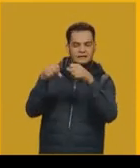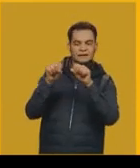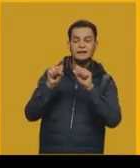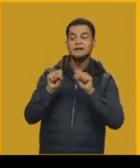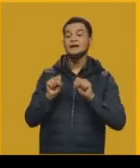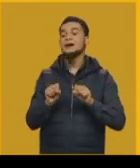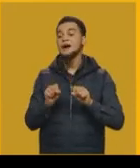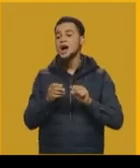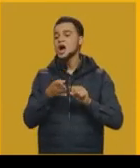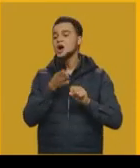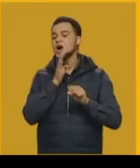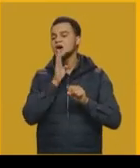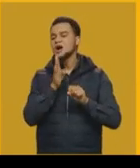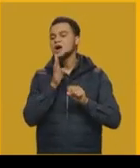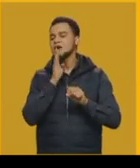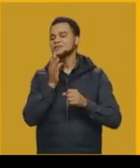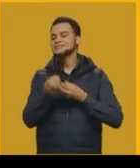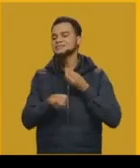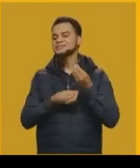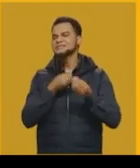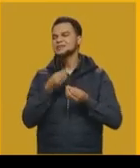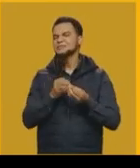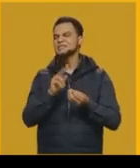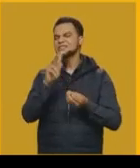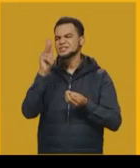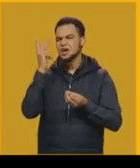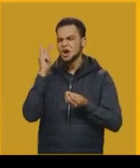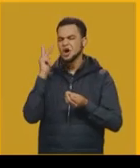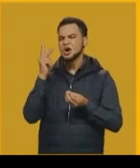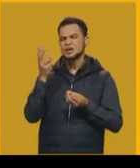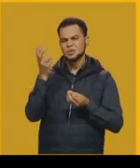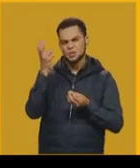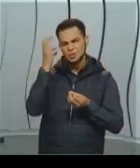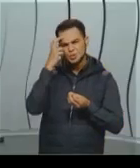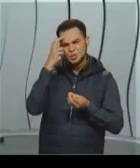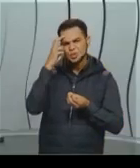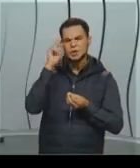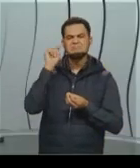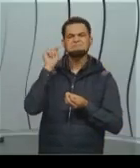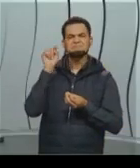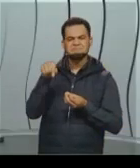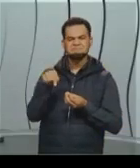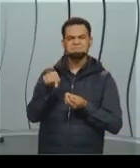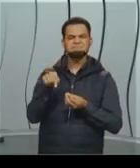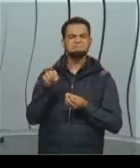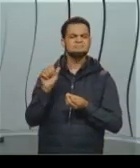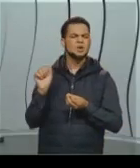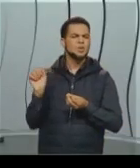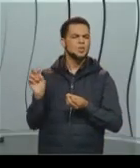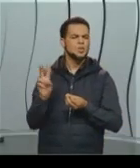cultural e religiosa desse continente, que é muito rico.